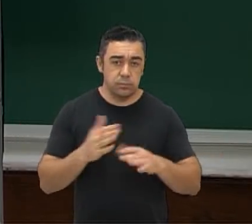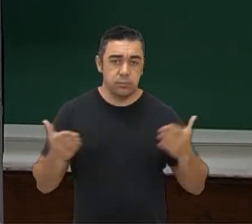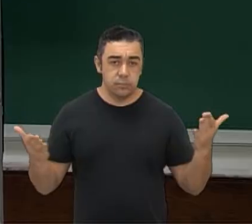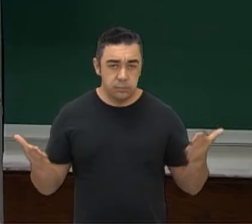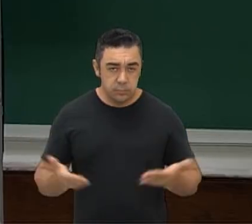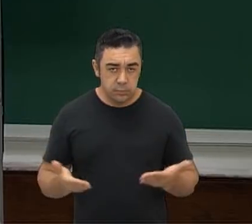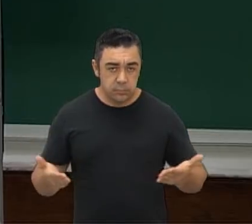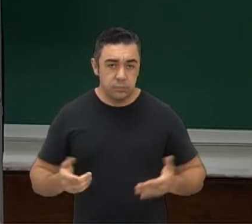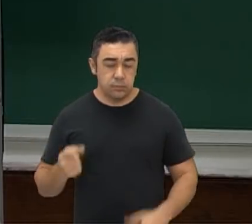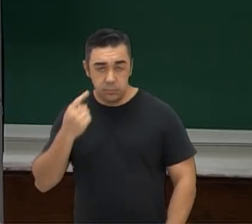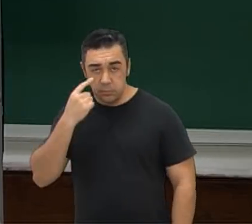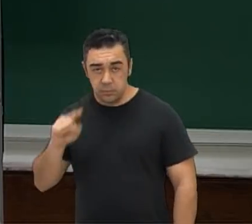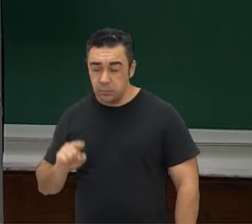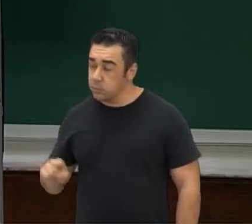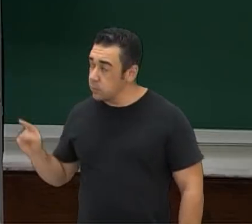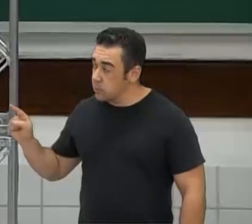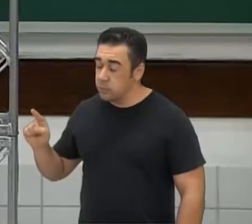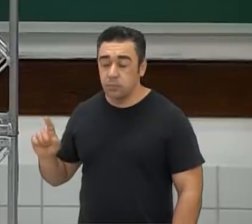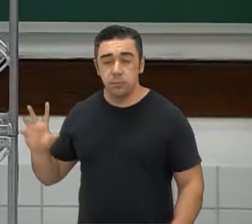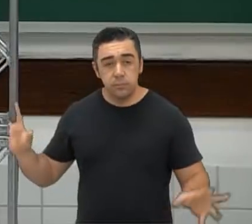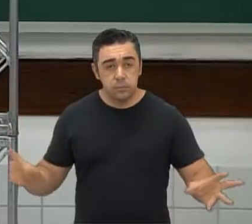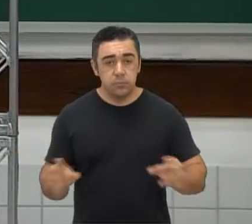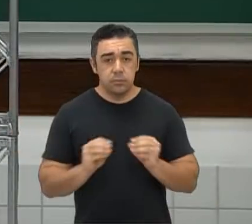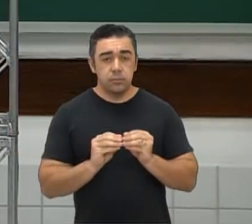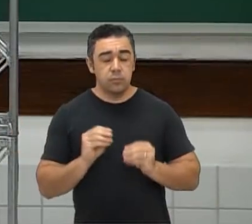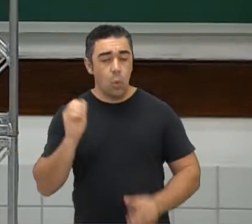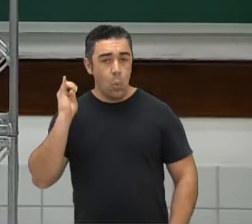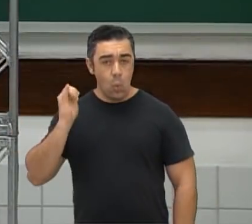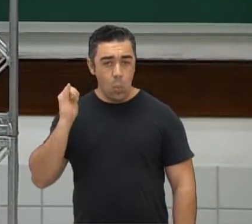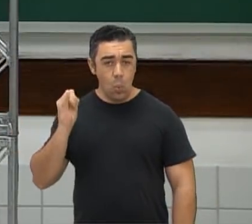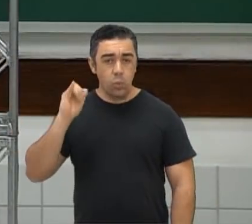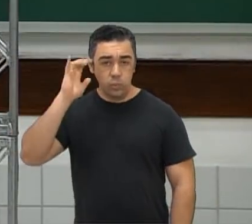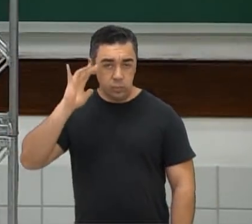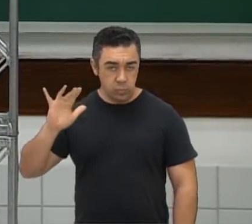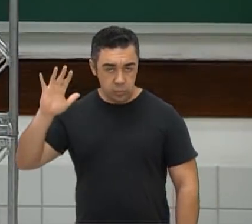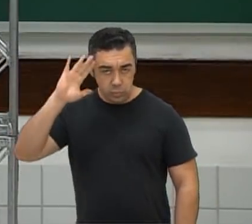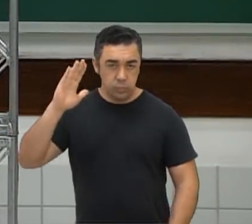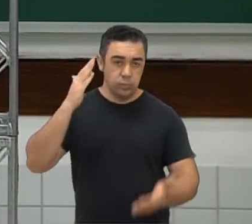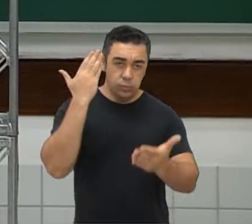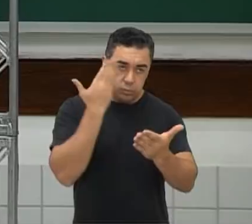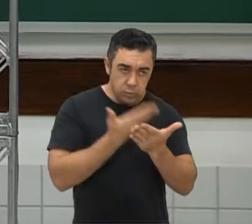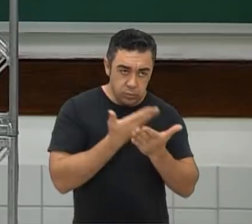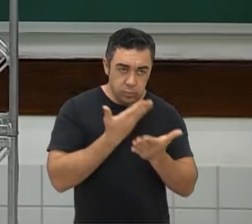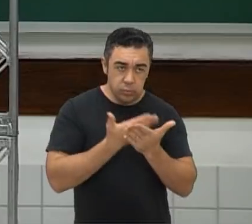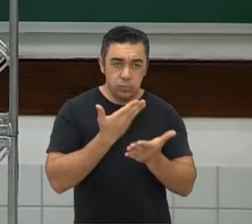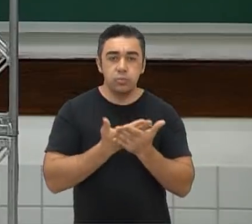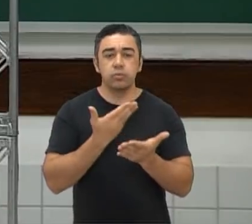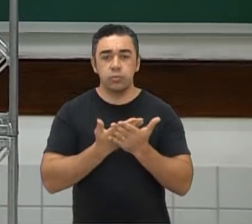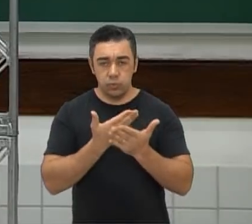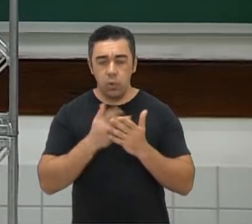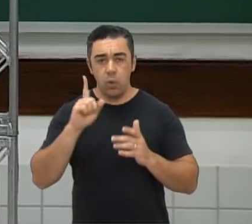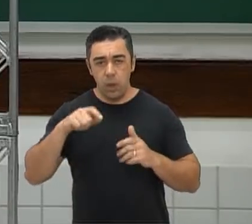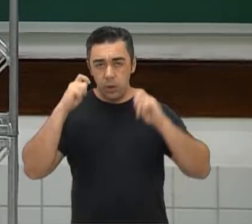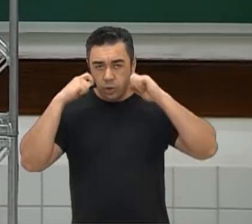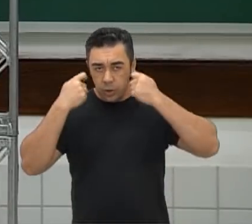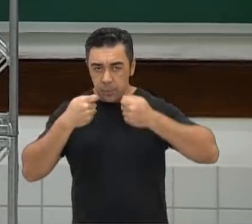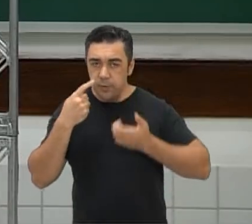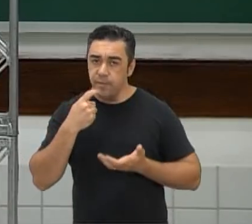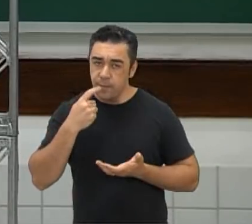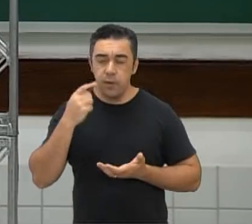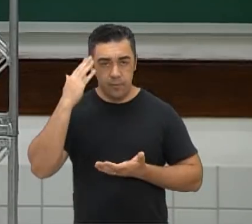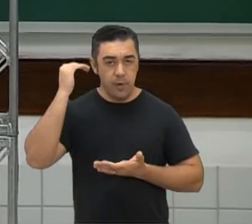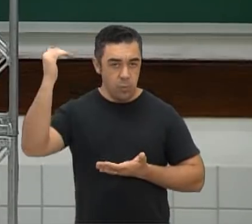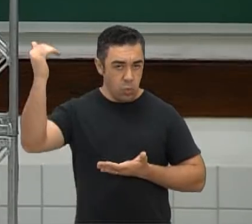hoje, a gente fez a retomada dos contos maravilhosos, estudamos aí mais um pouquinho, né, de um dos contos, né, a Chapeuzinho Vermelho, que é